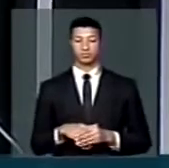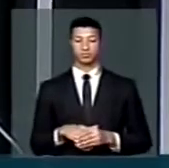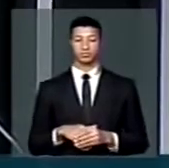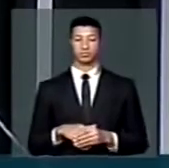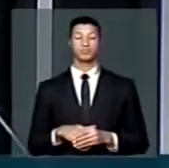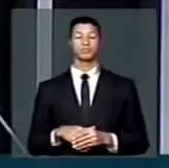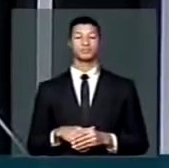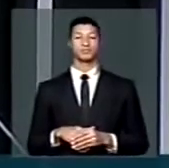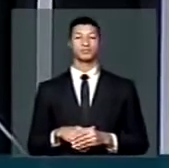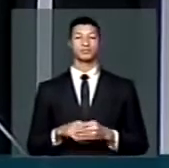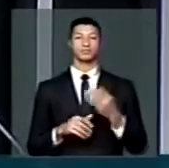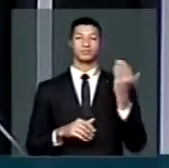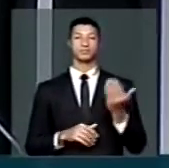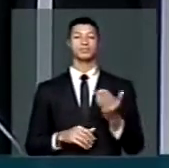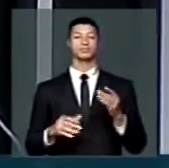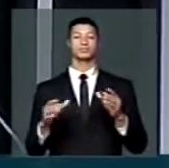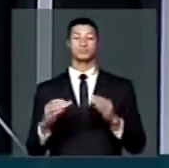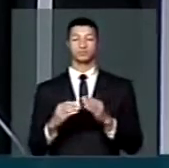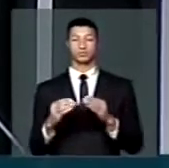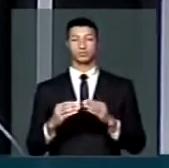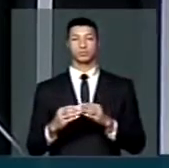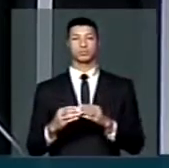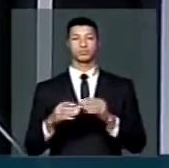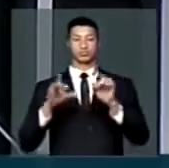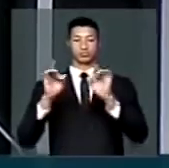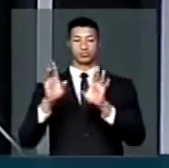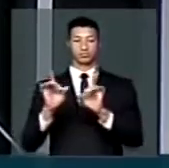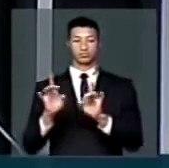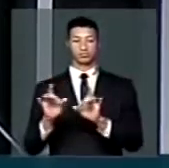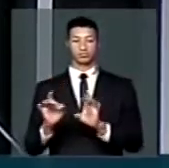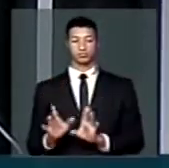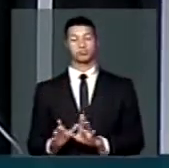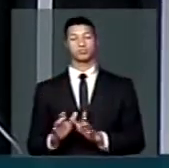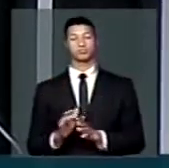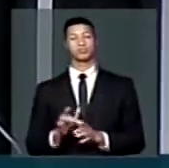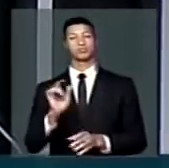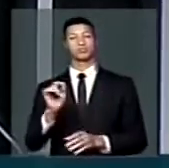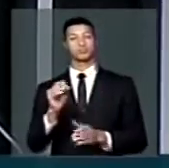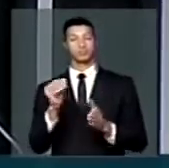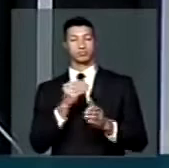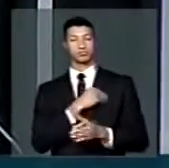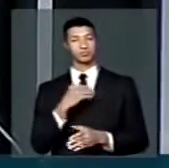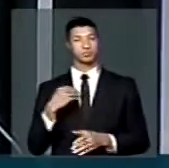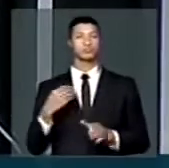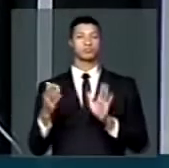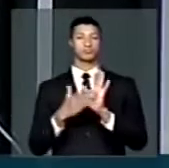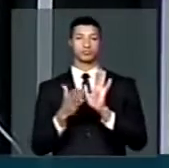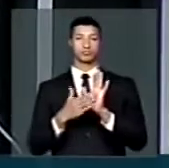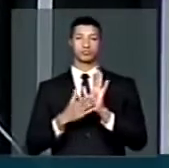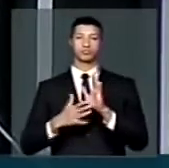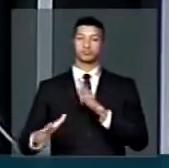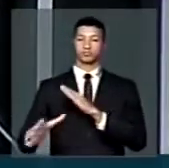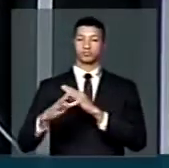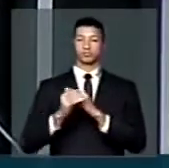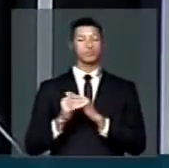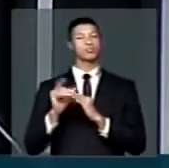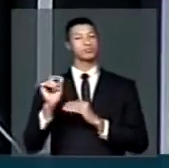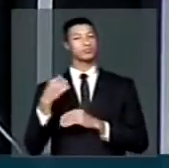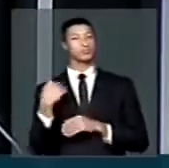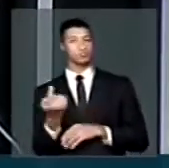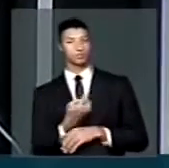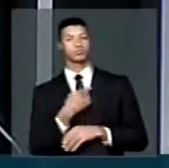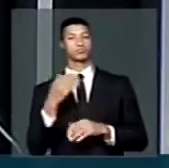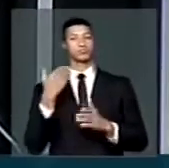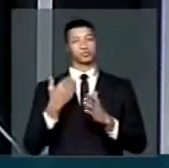o parecer da Comissão Especial que examina as propostas de emenda à Constituição que tratam